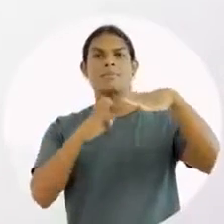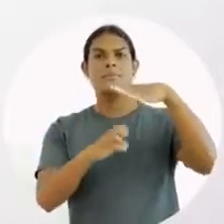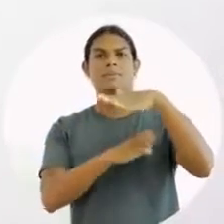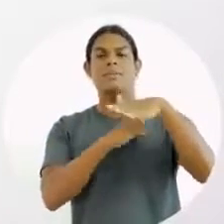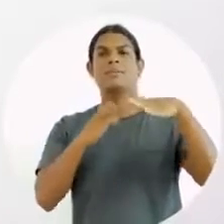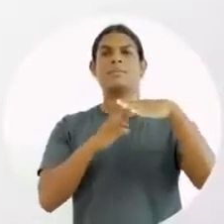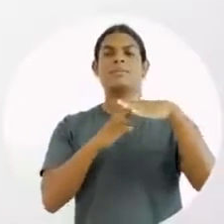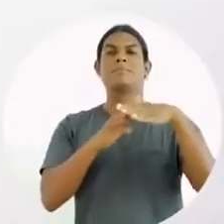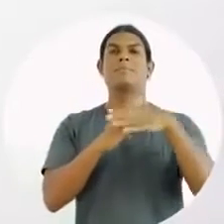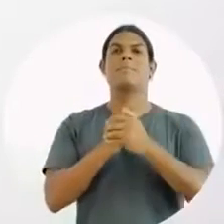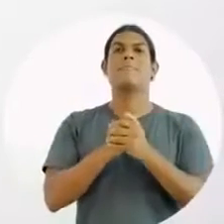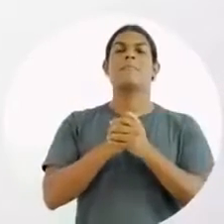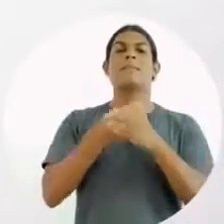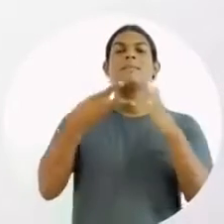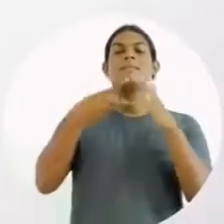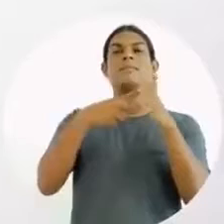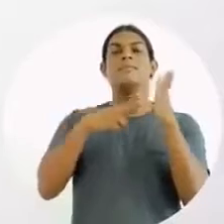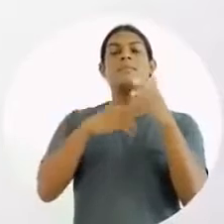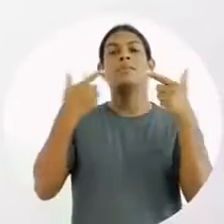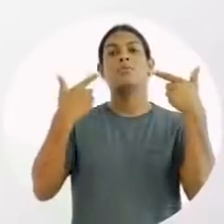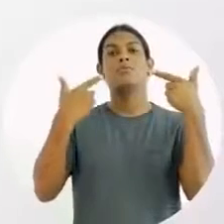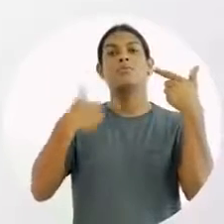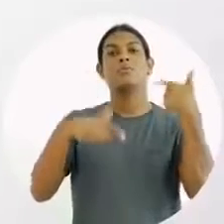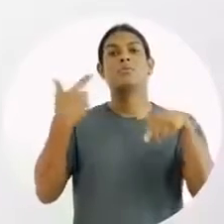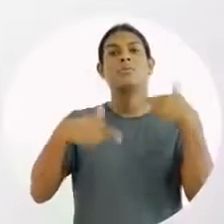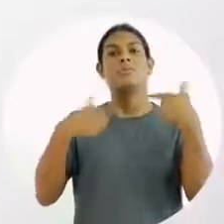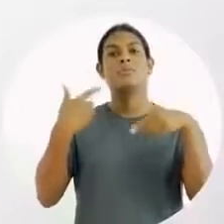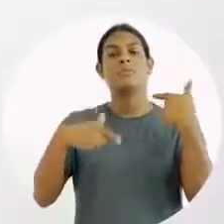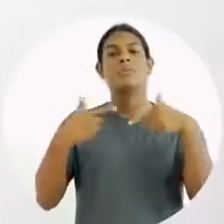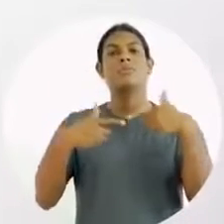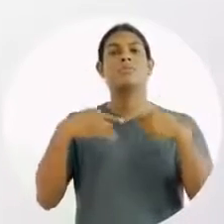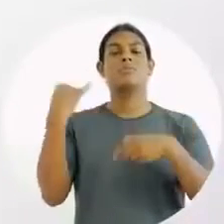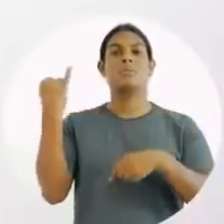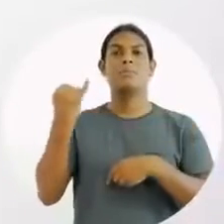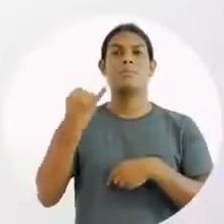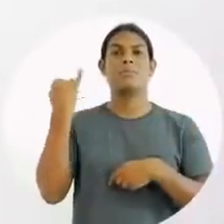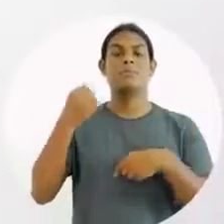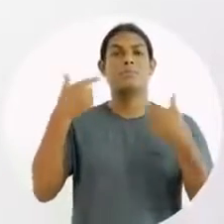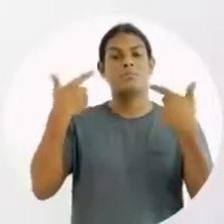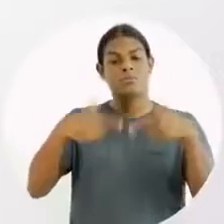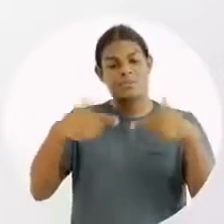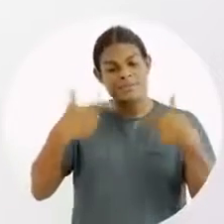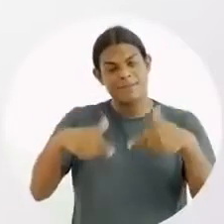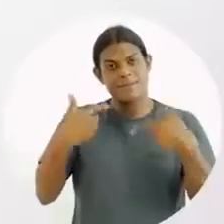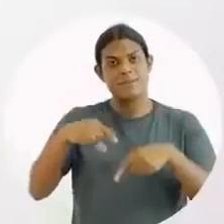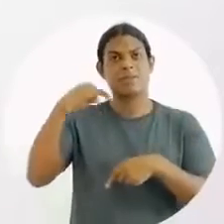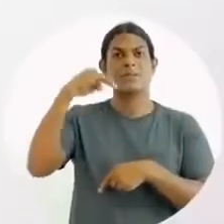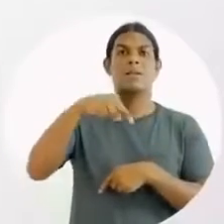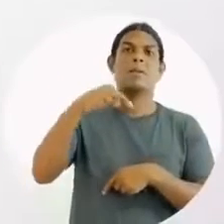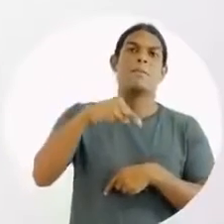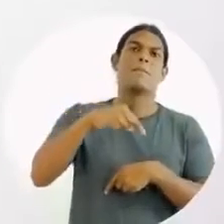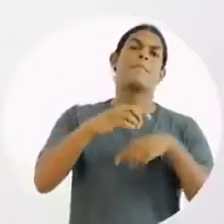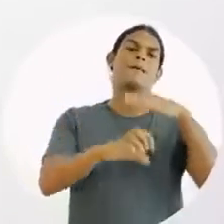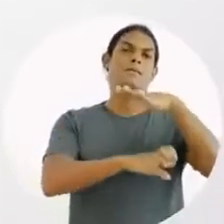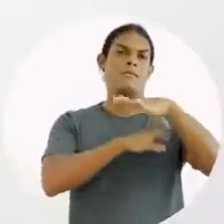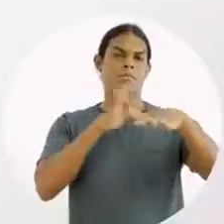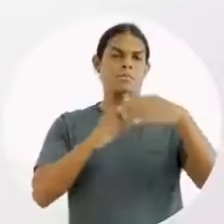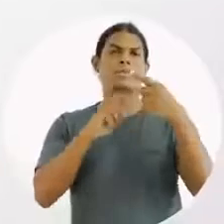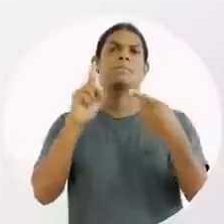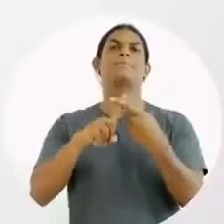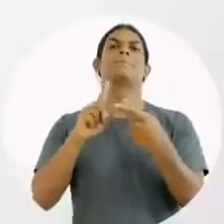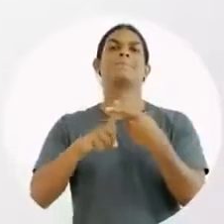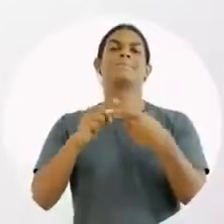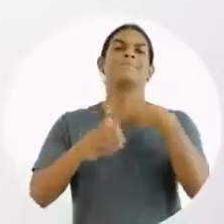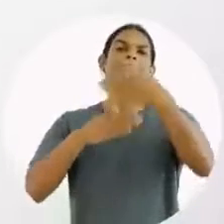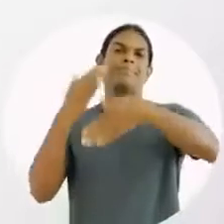vai ser adequada. Se eu tiver uma infraestrutura adequada, eu tenho condições de trabalho. Se eu tenho condições de trabalho, eu tenho resultados